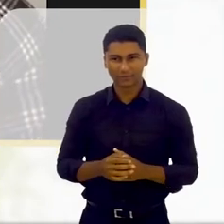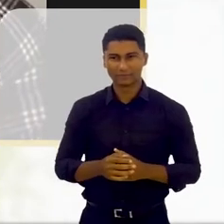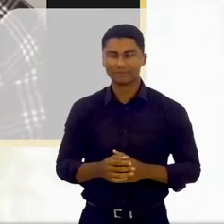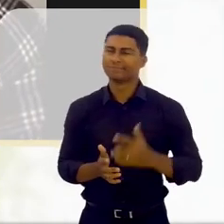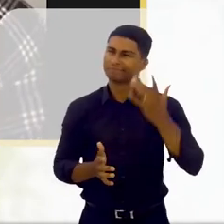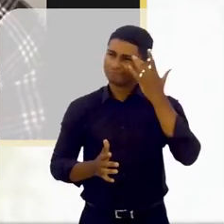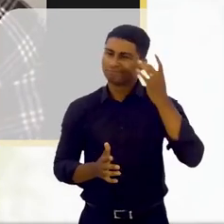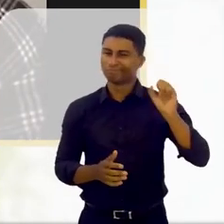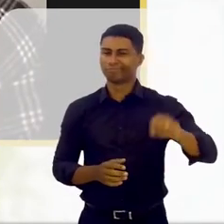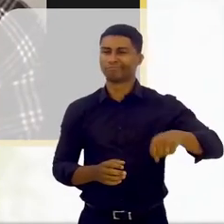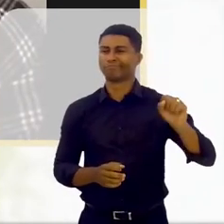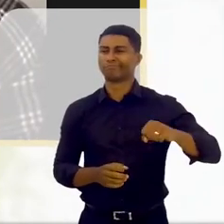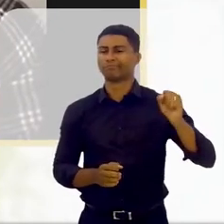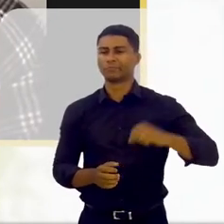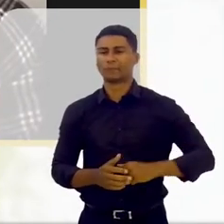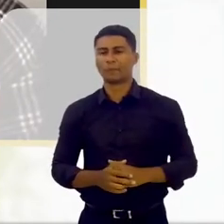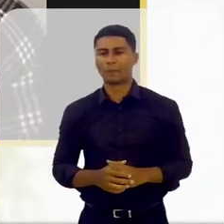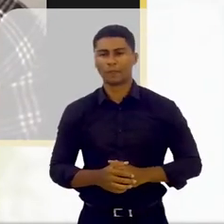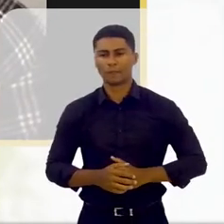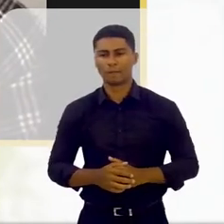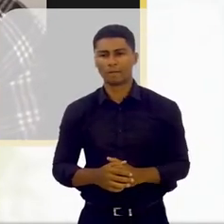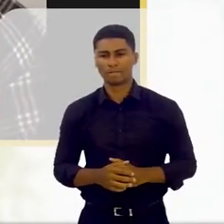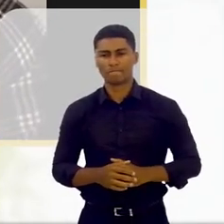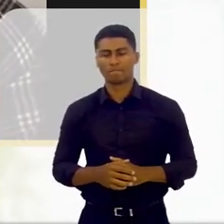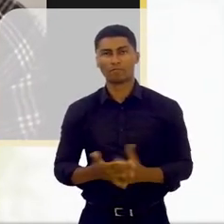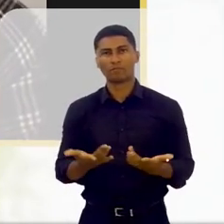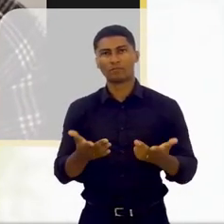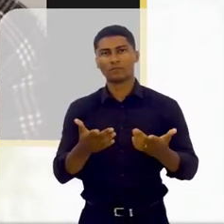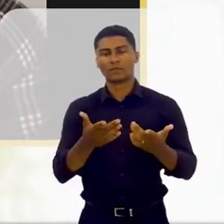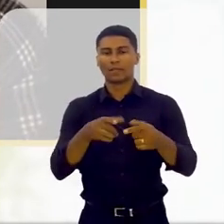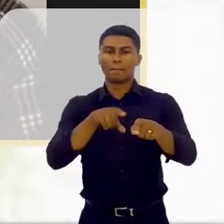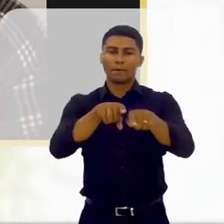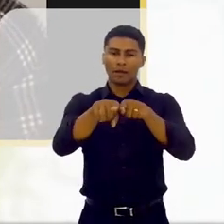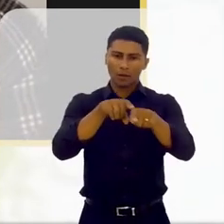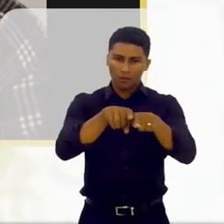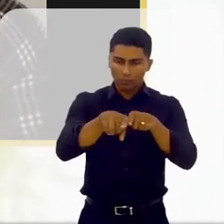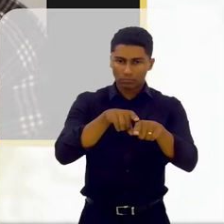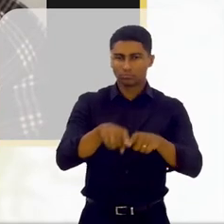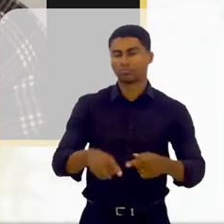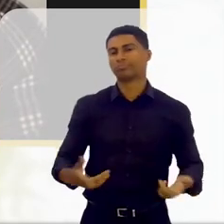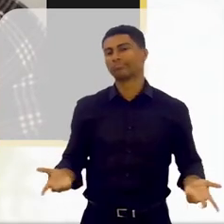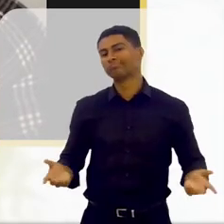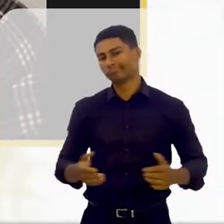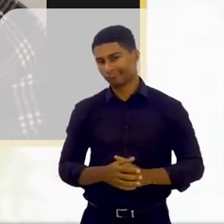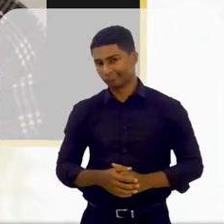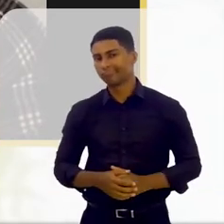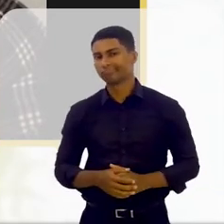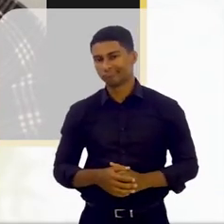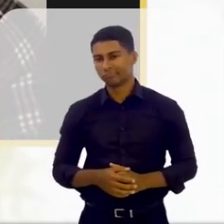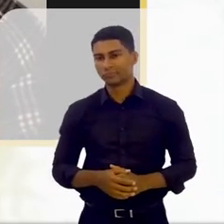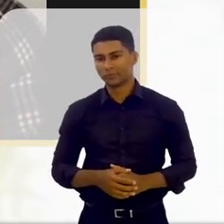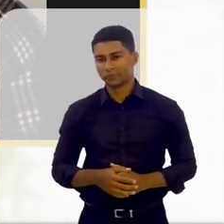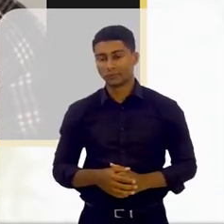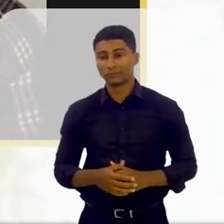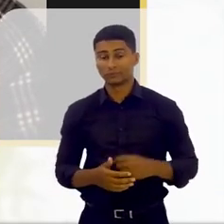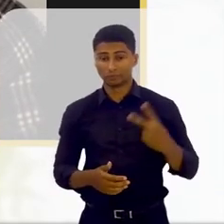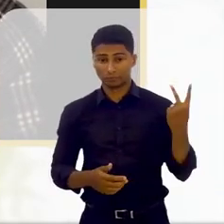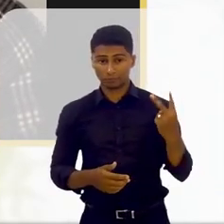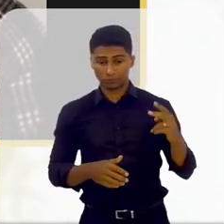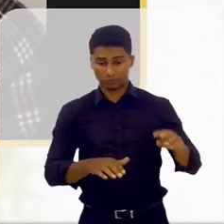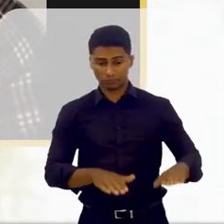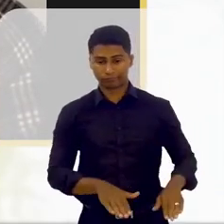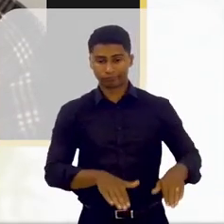De certa forma, sim. De certa, tipo, para os nossos irmãos, né? A gente, né? Nós fomos criados por